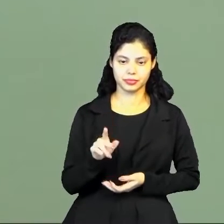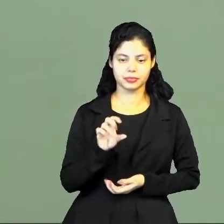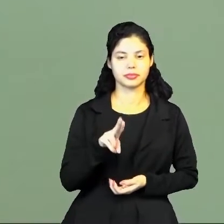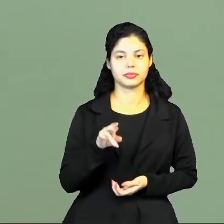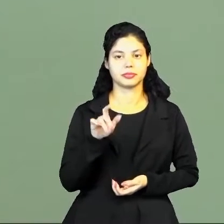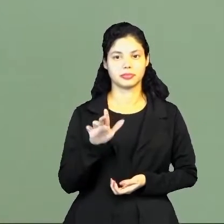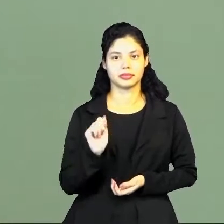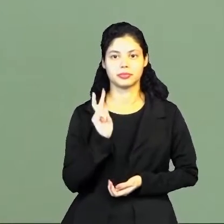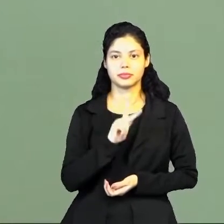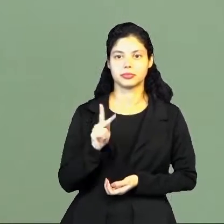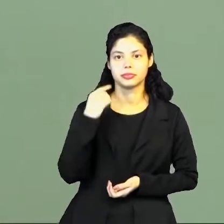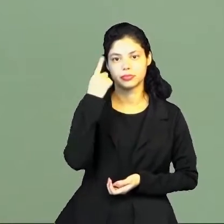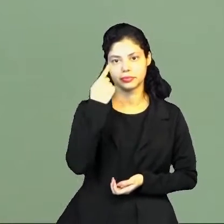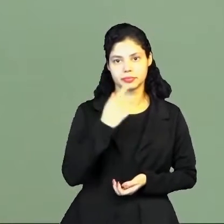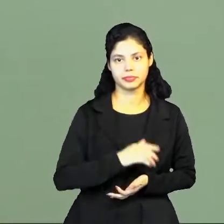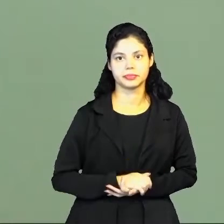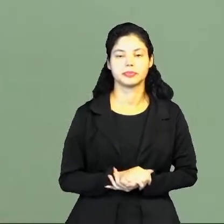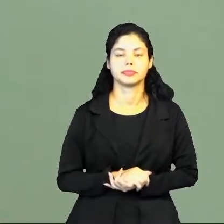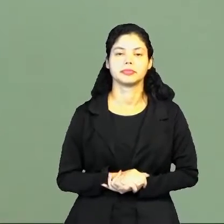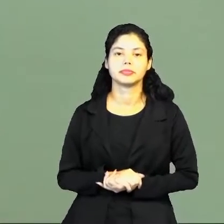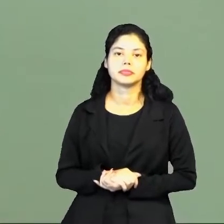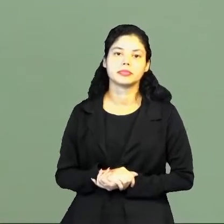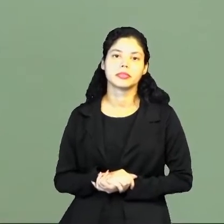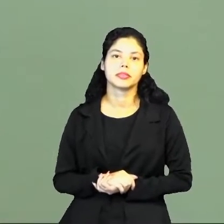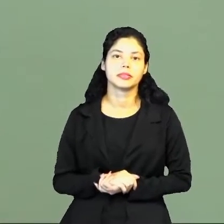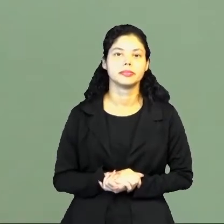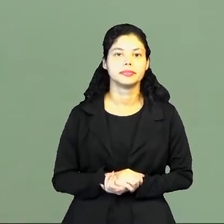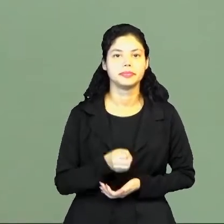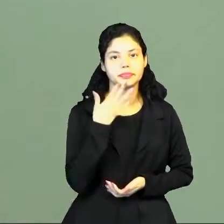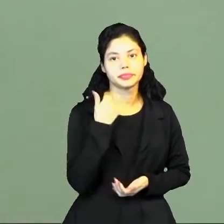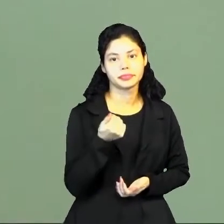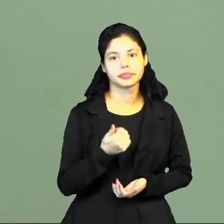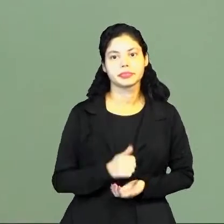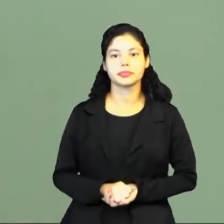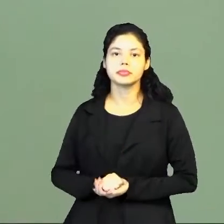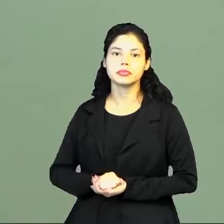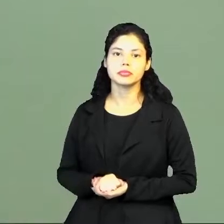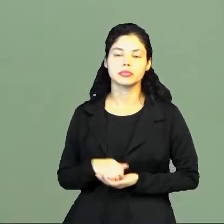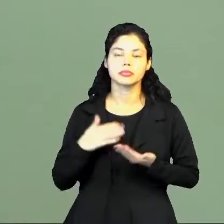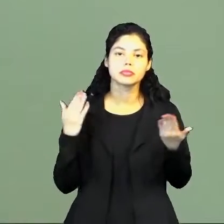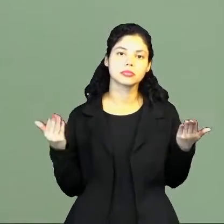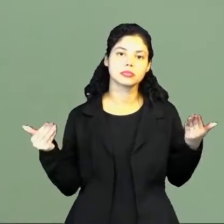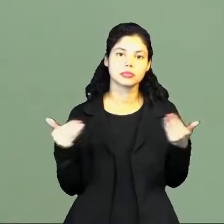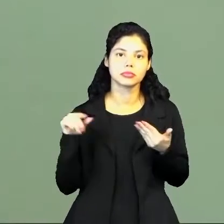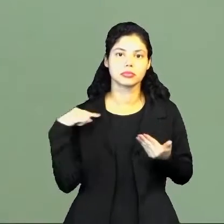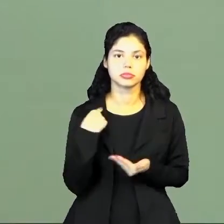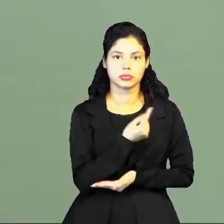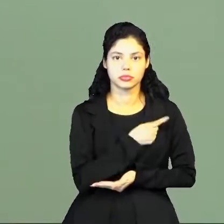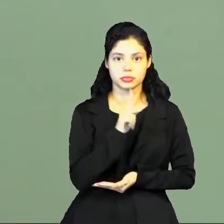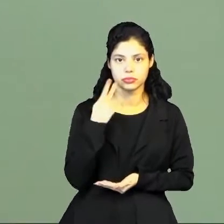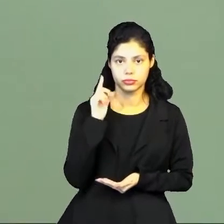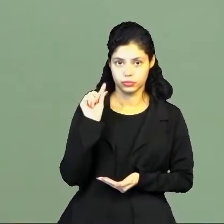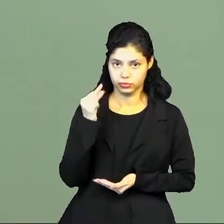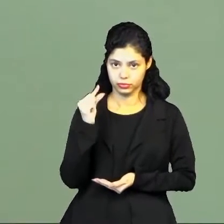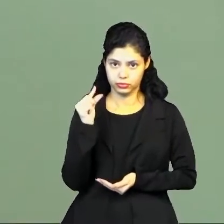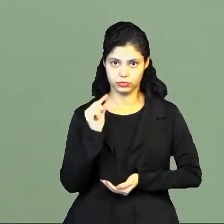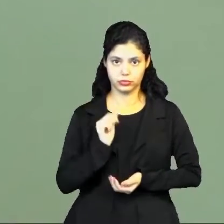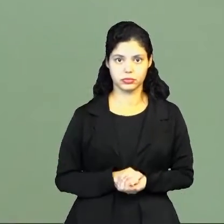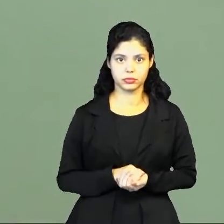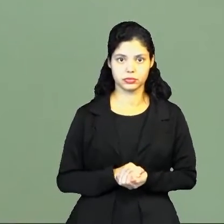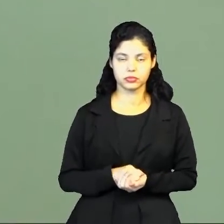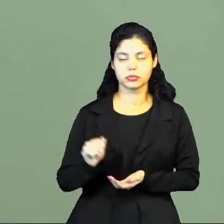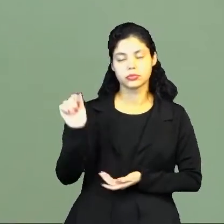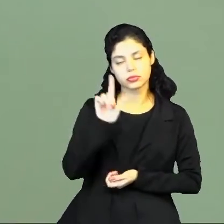professor Daniel, professor de língua espanhola. Que tal? Tudo bem? Então, galerinha, hoje nós vamos falar um pouco,